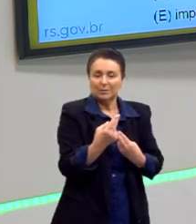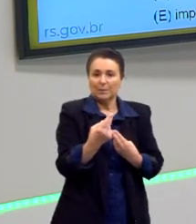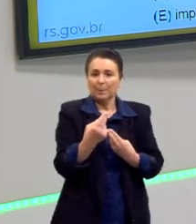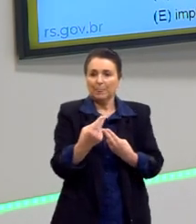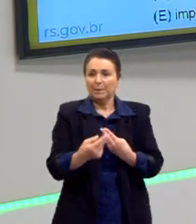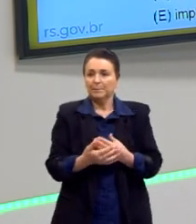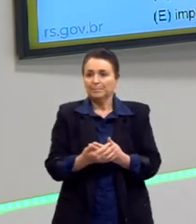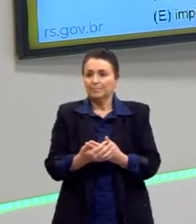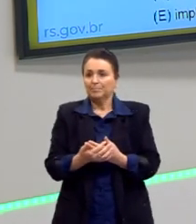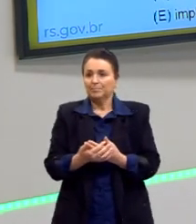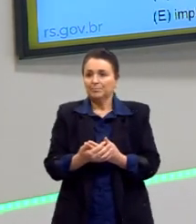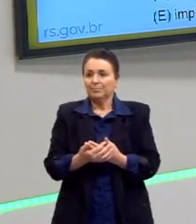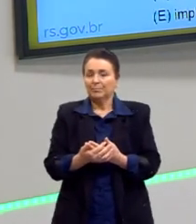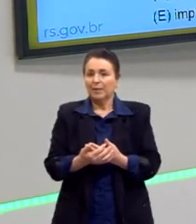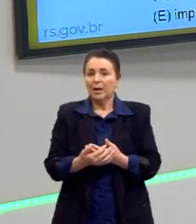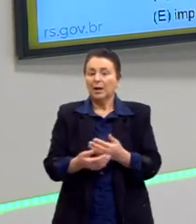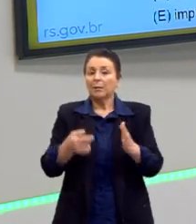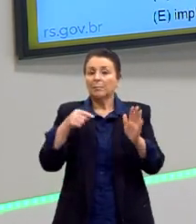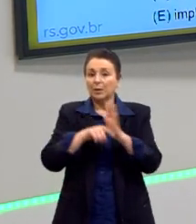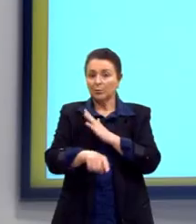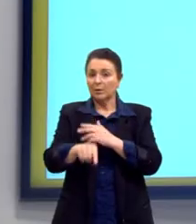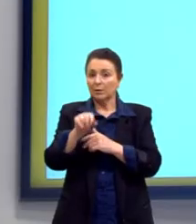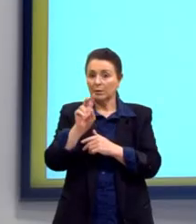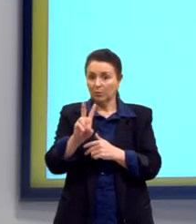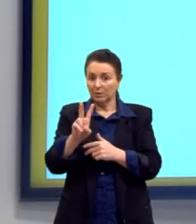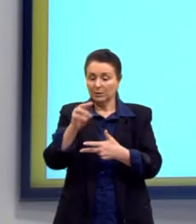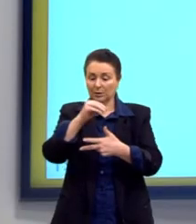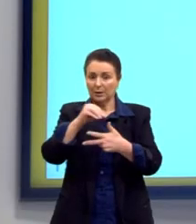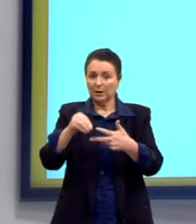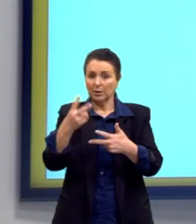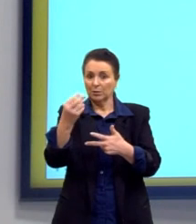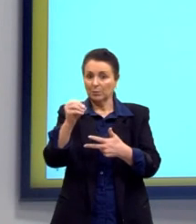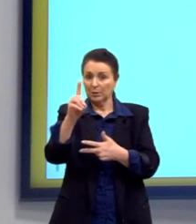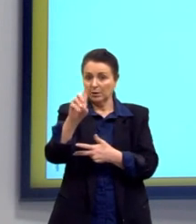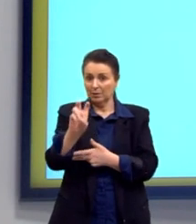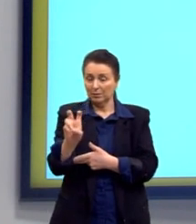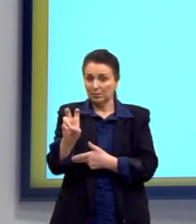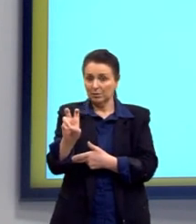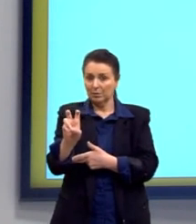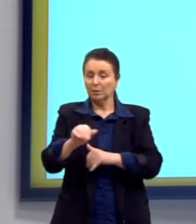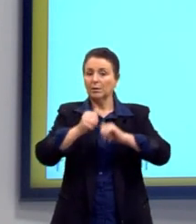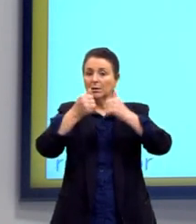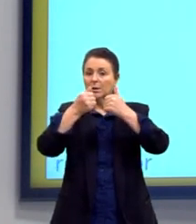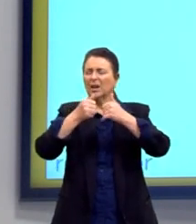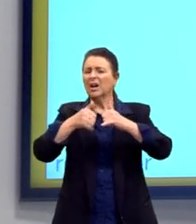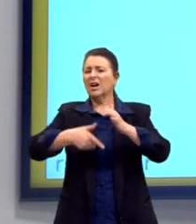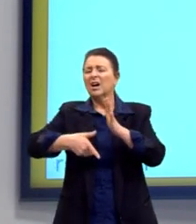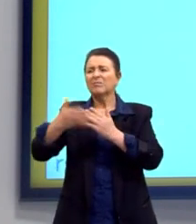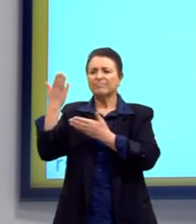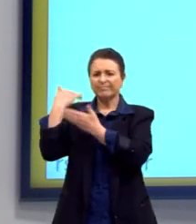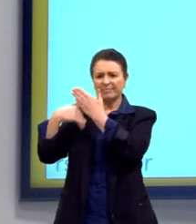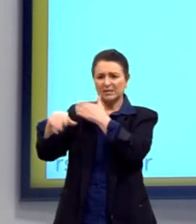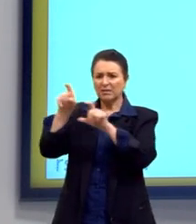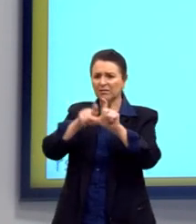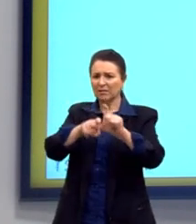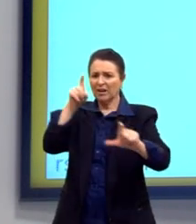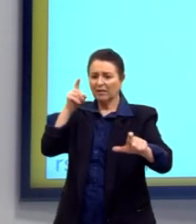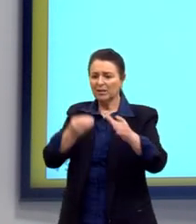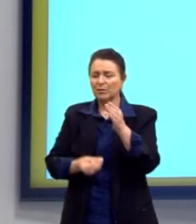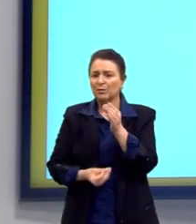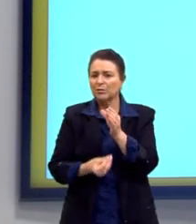a alternativa a questão 2 do Enem de 2015 falava-se antes de autonomia de